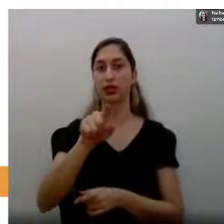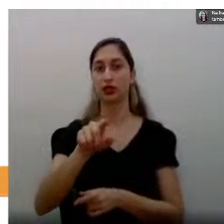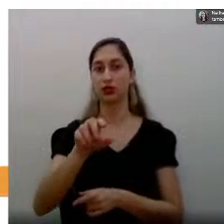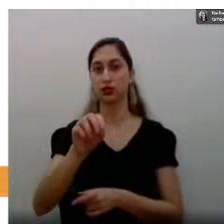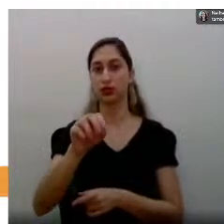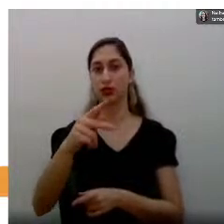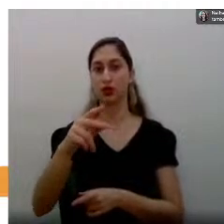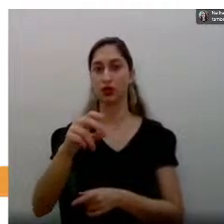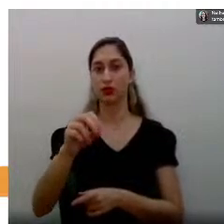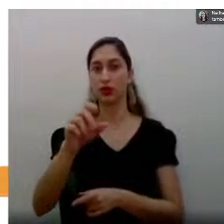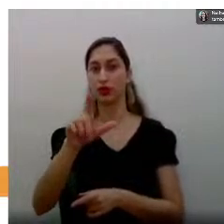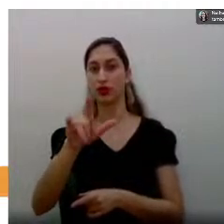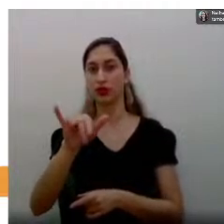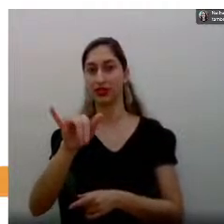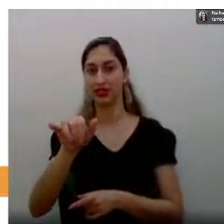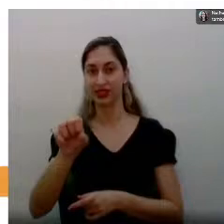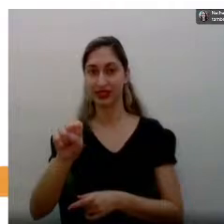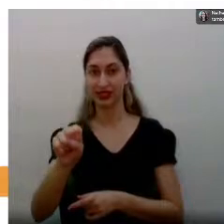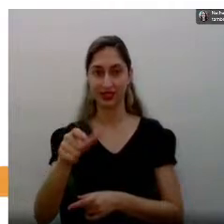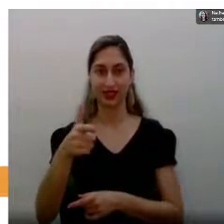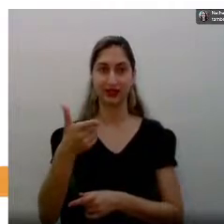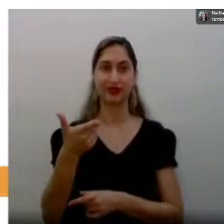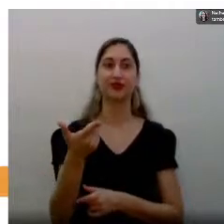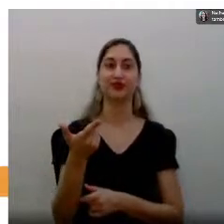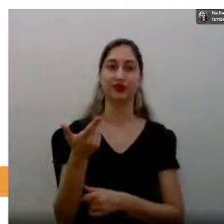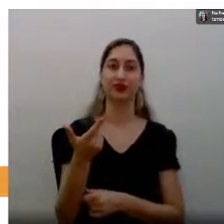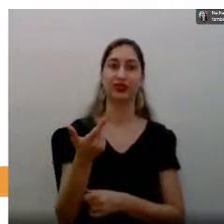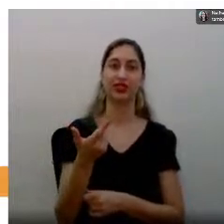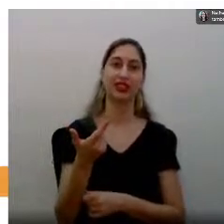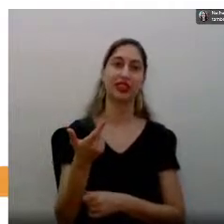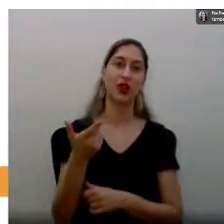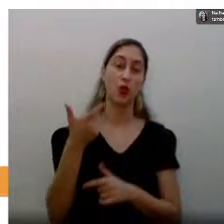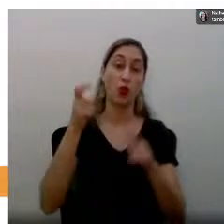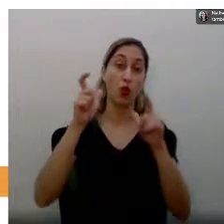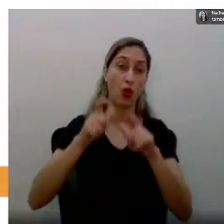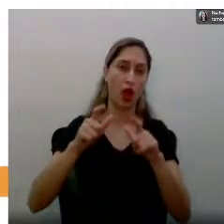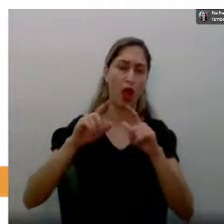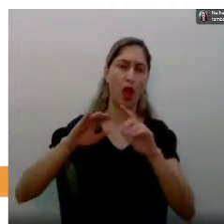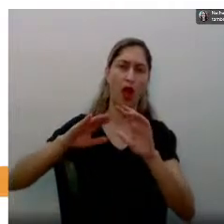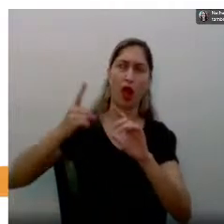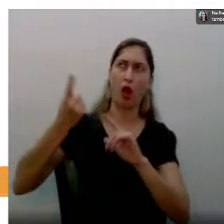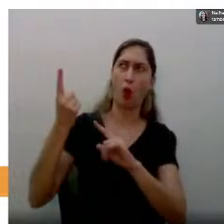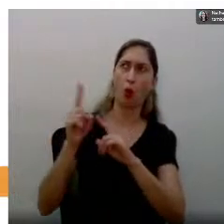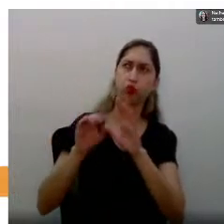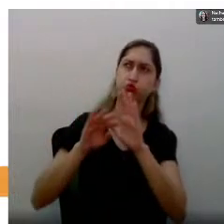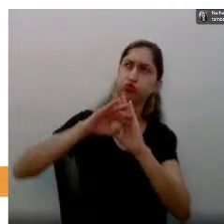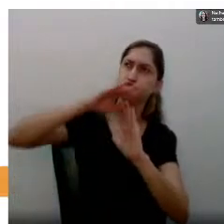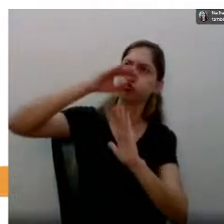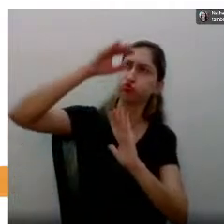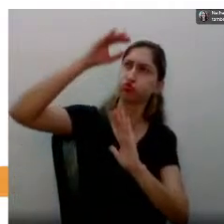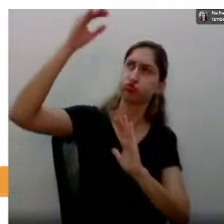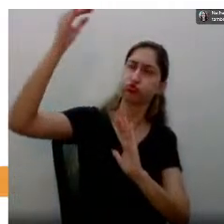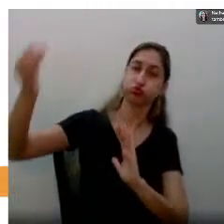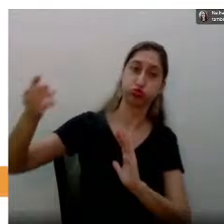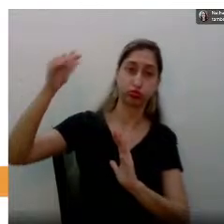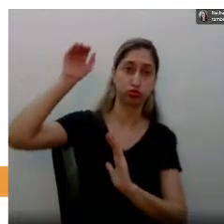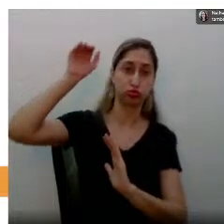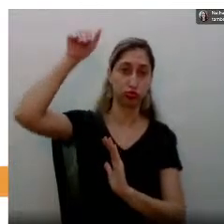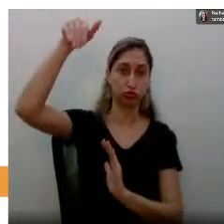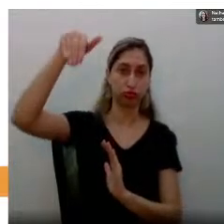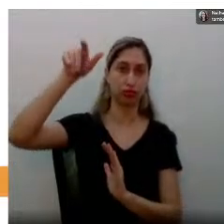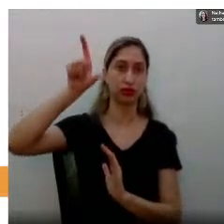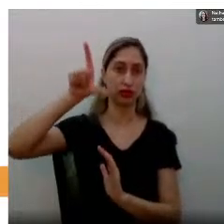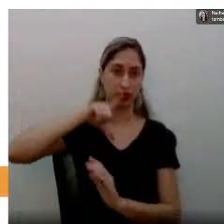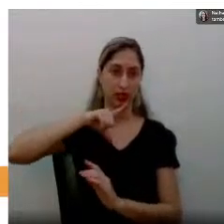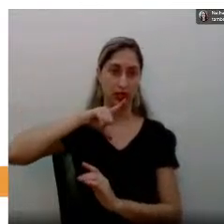o DNA né aquele lugar e chama Pico dos dias porque eu fico mais alto que uma cidade né Ah tem um grupo de astronomia